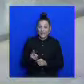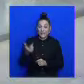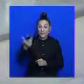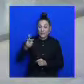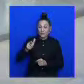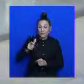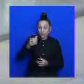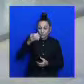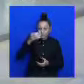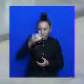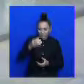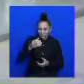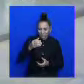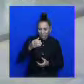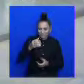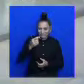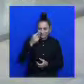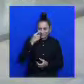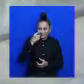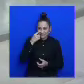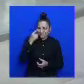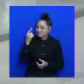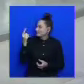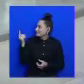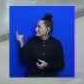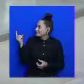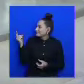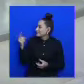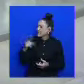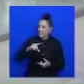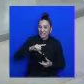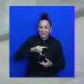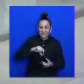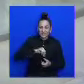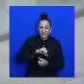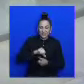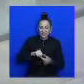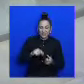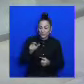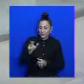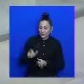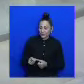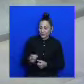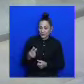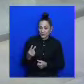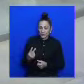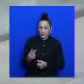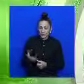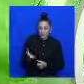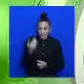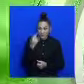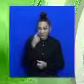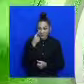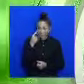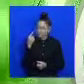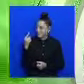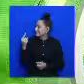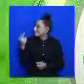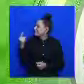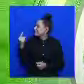bola que retorna agora ao seu suporte e vamos indicar agora a coluna 2. Bola